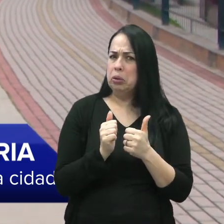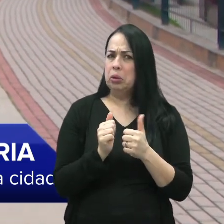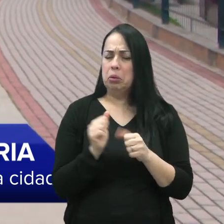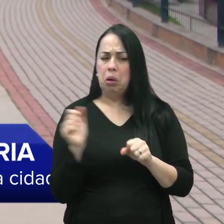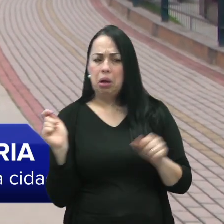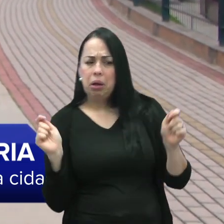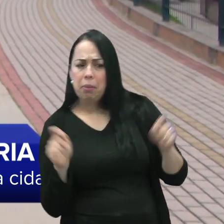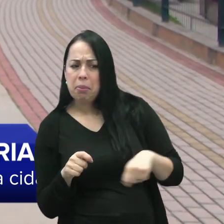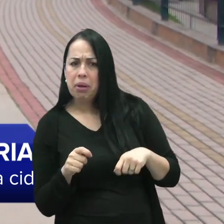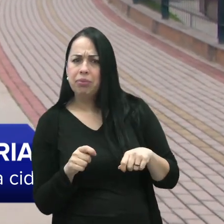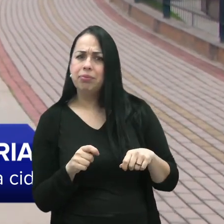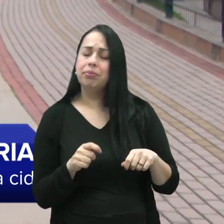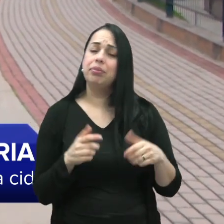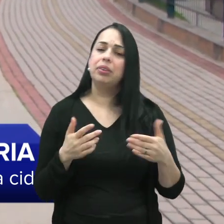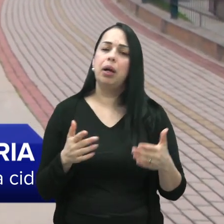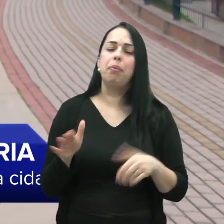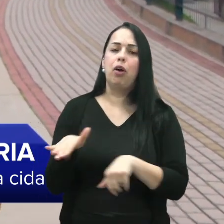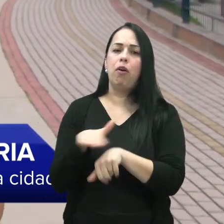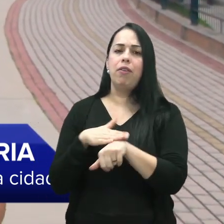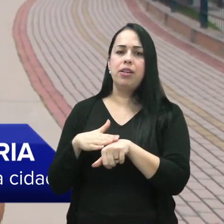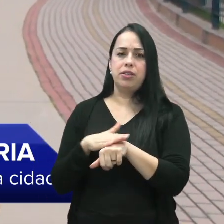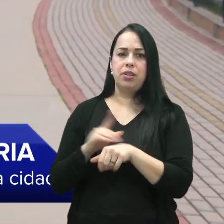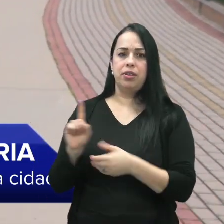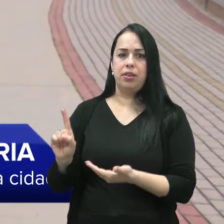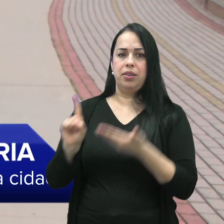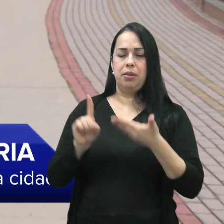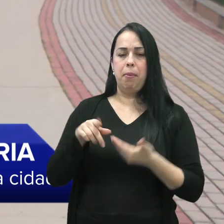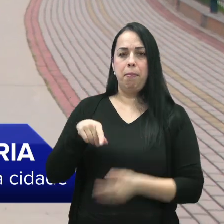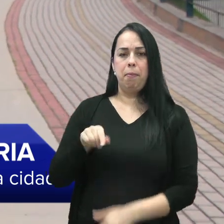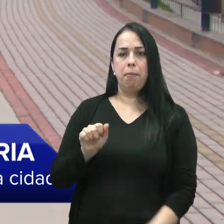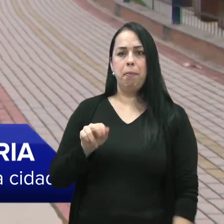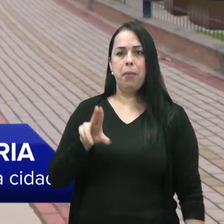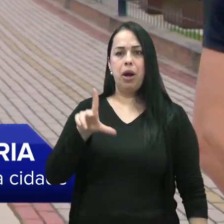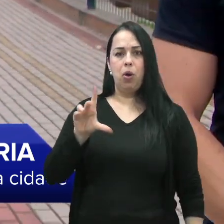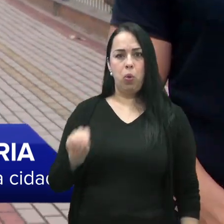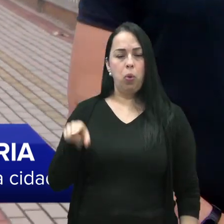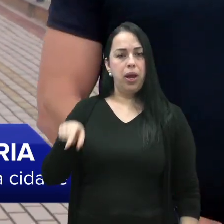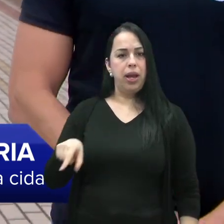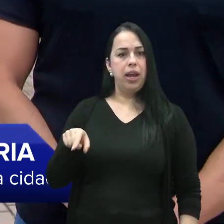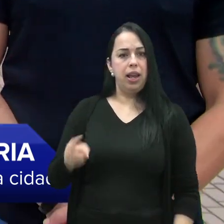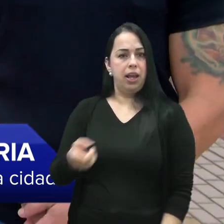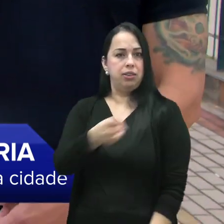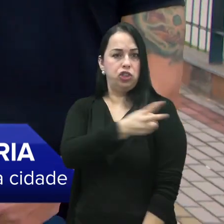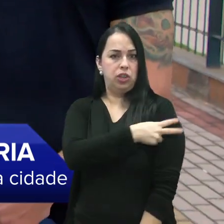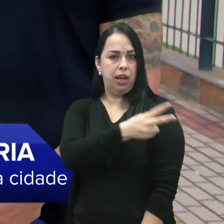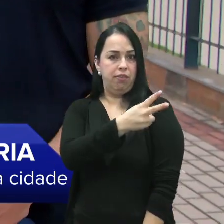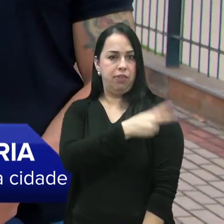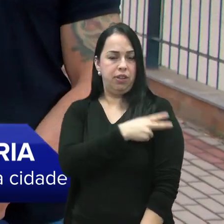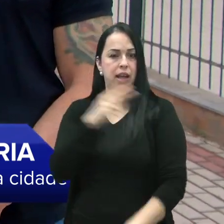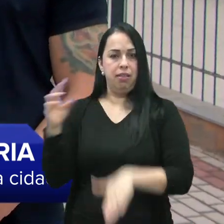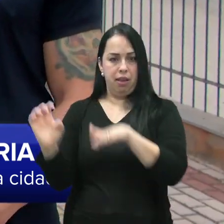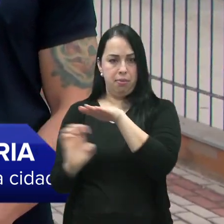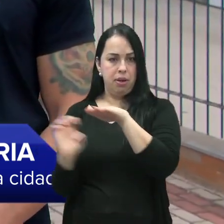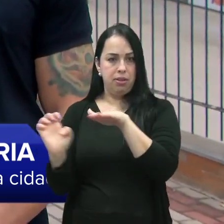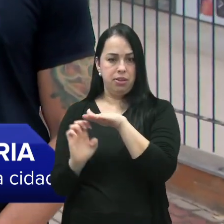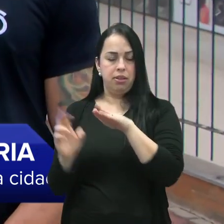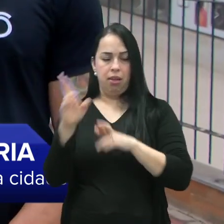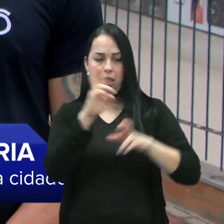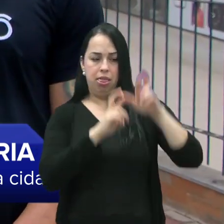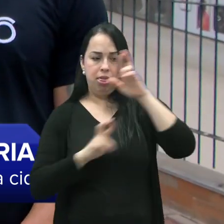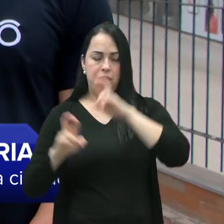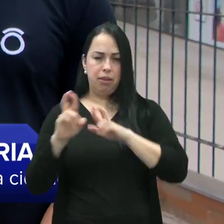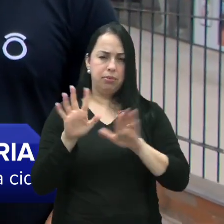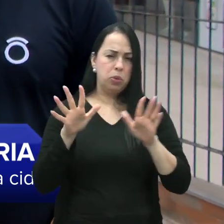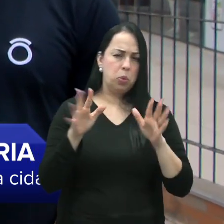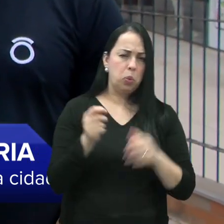para atender os ciclistas da nossa cidade? Para conversar sobre isso, eu estou aqui com o Paulo Guimarães, que é CEO do Observatório Nacional de Segurança Viária. Paulo,